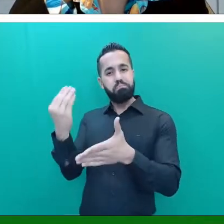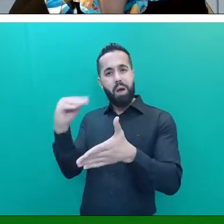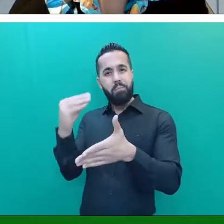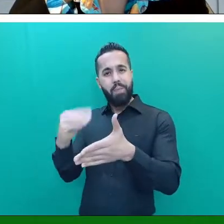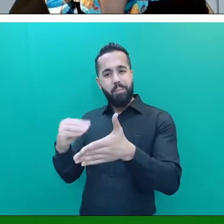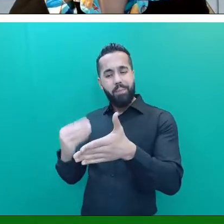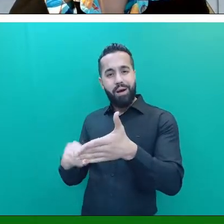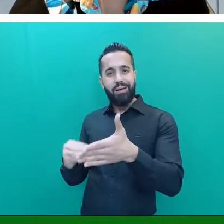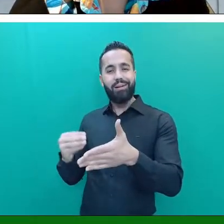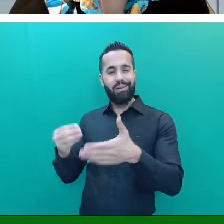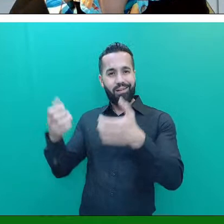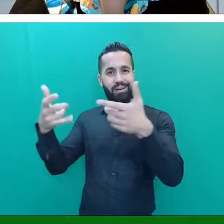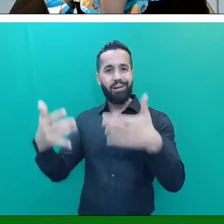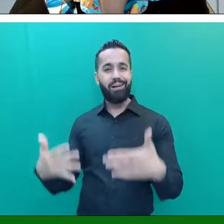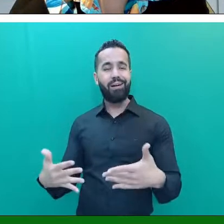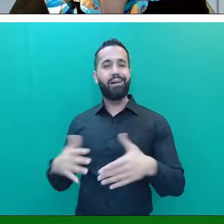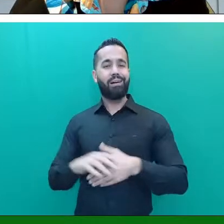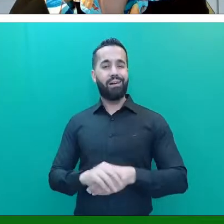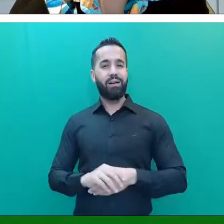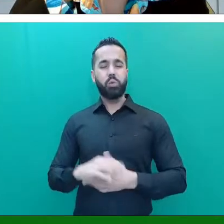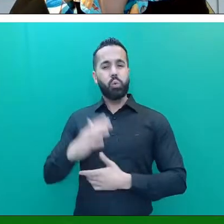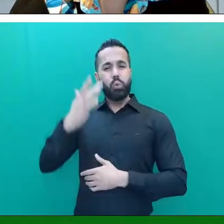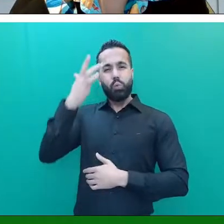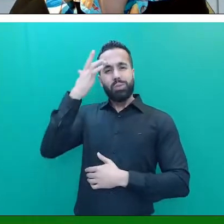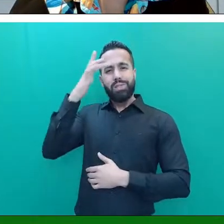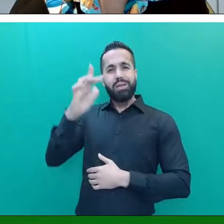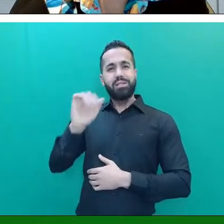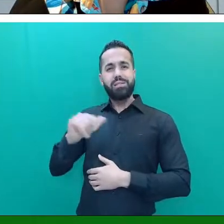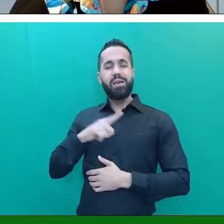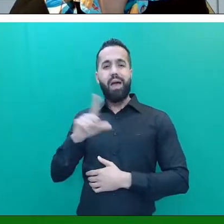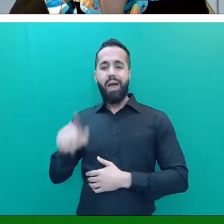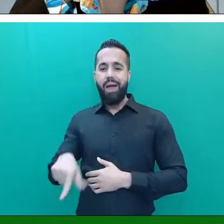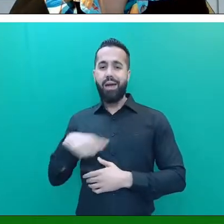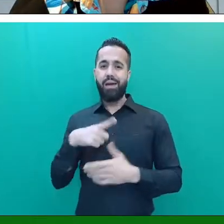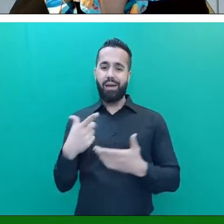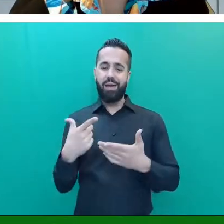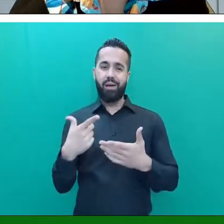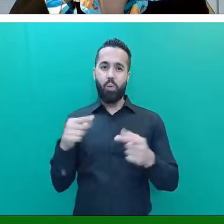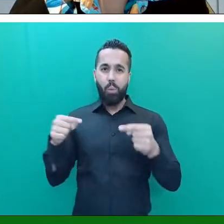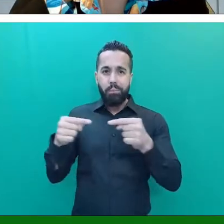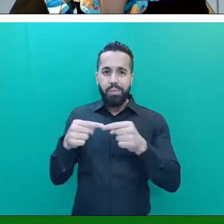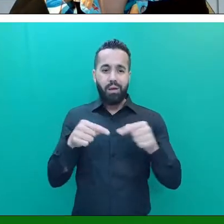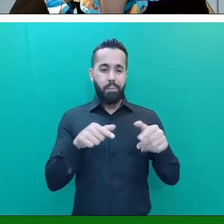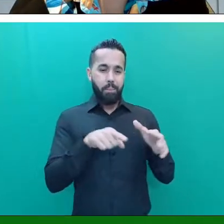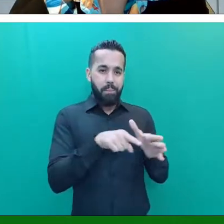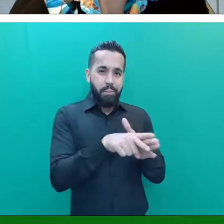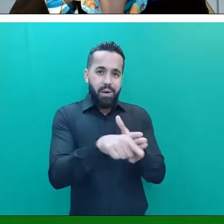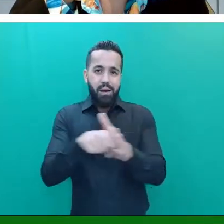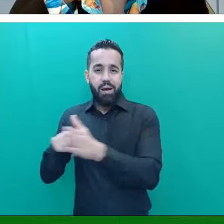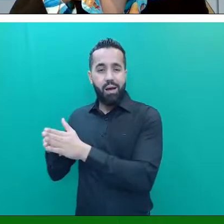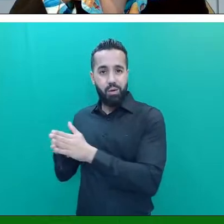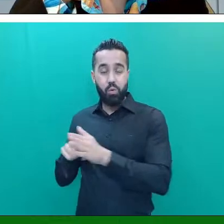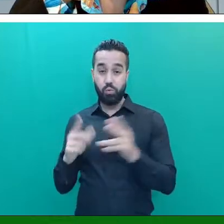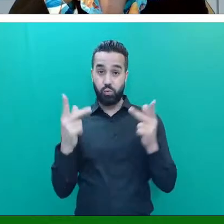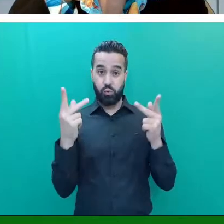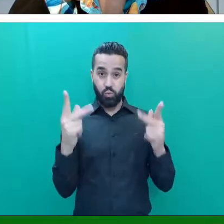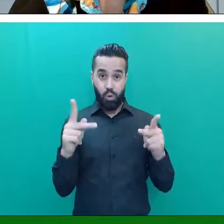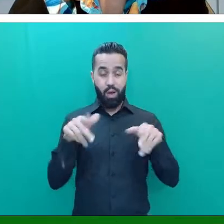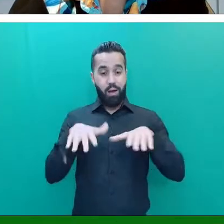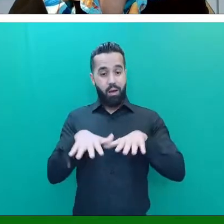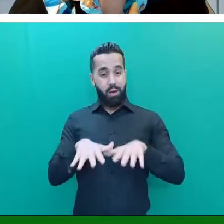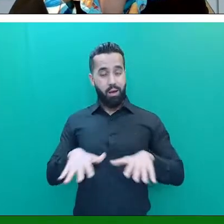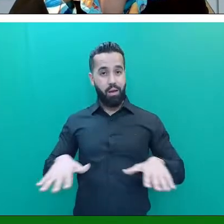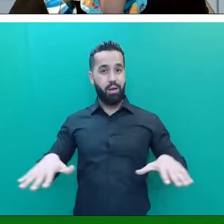Eu não sei se é uma aproximação comum aos pesquisadores da sua área ou não,